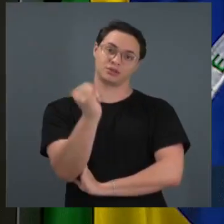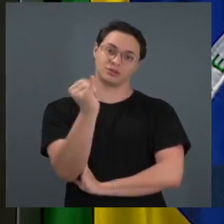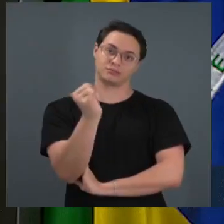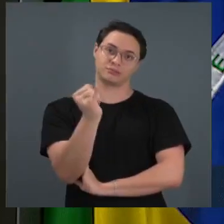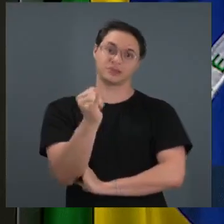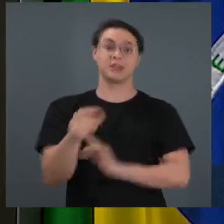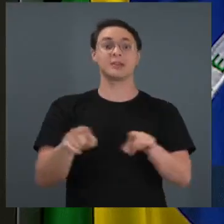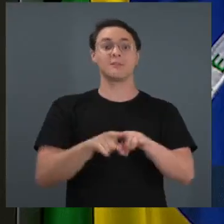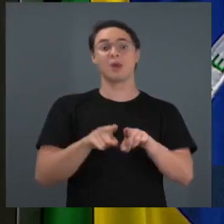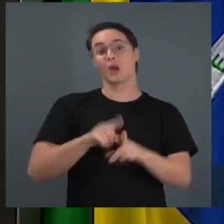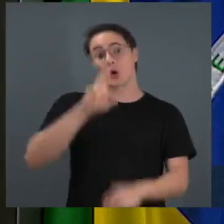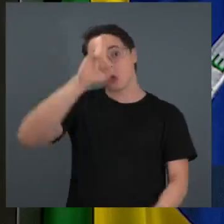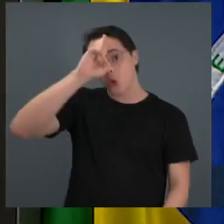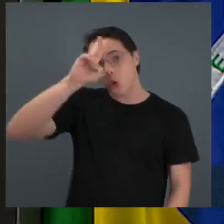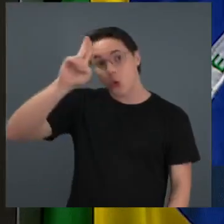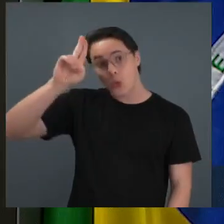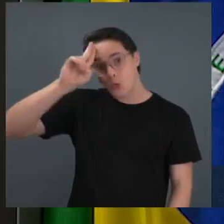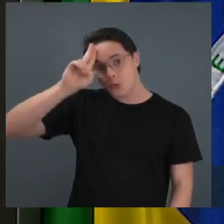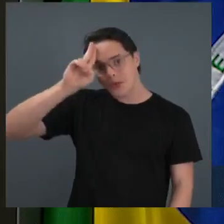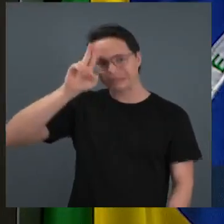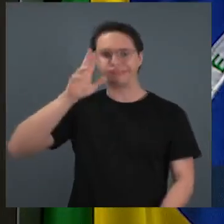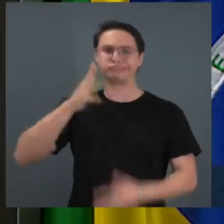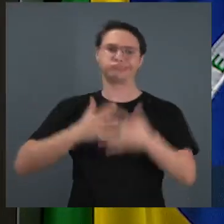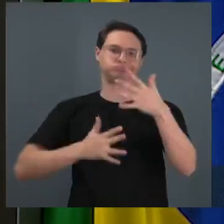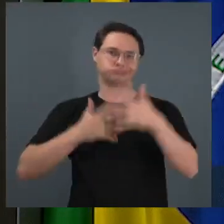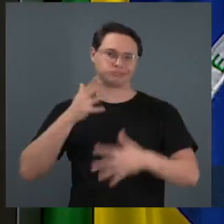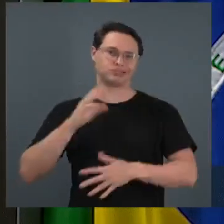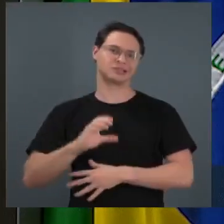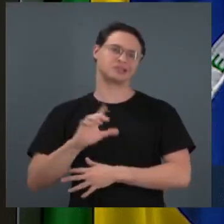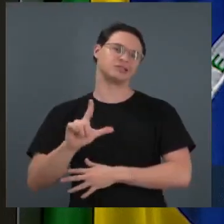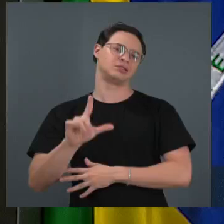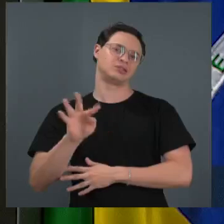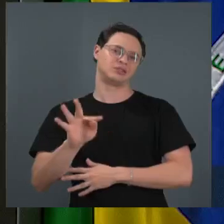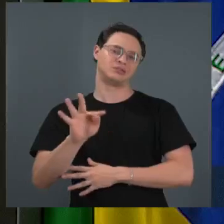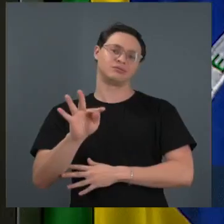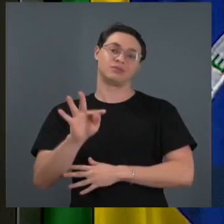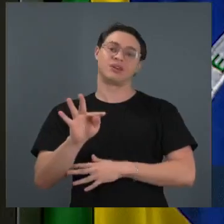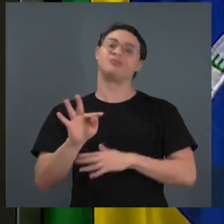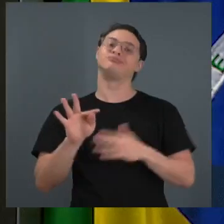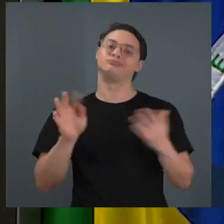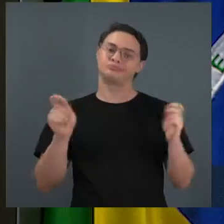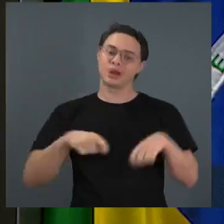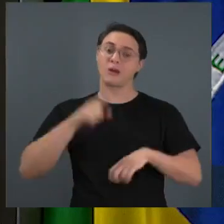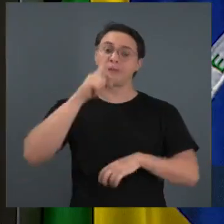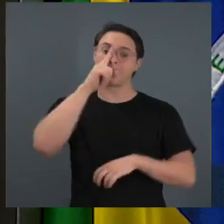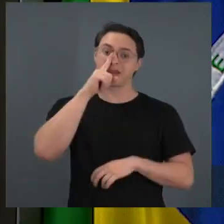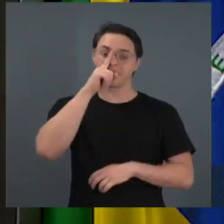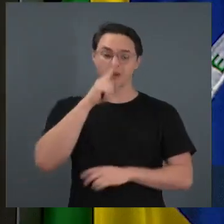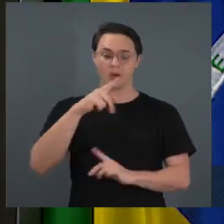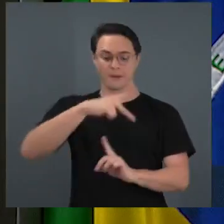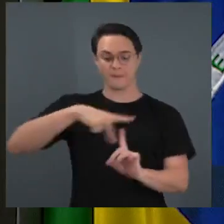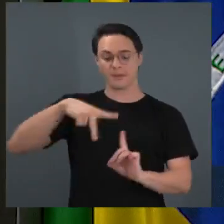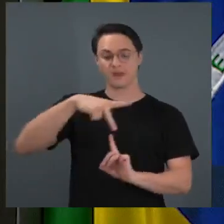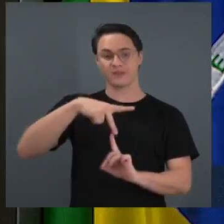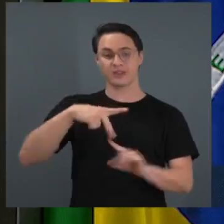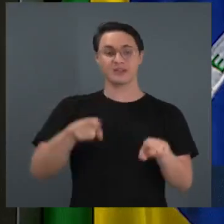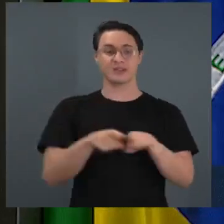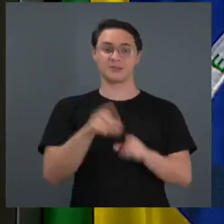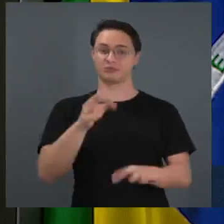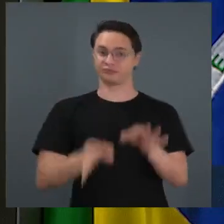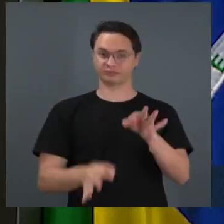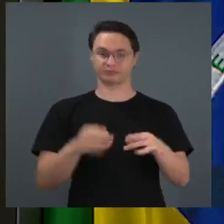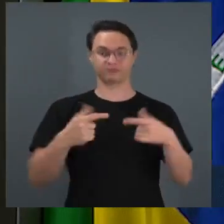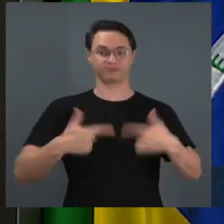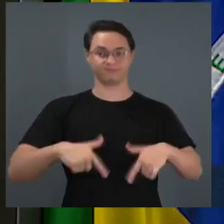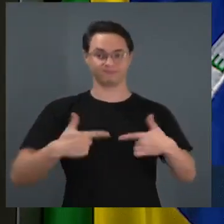que enfraquecem a CLT e ameaçam, repito, a Previdência Social e a Justiça Trabalhista.